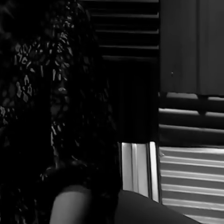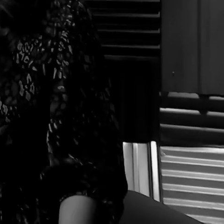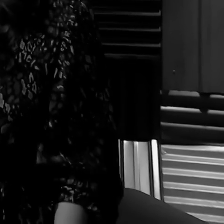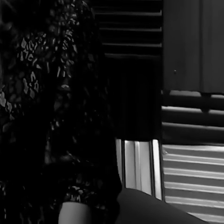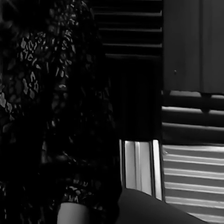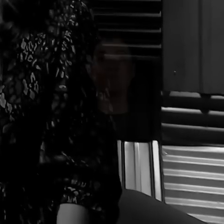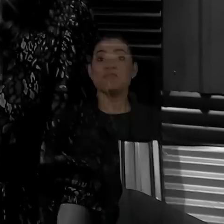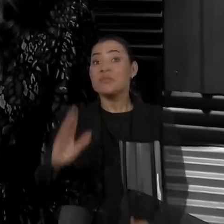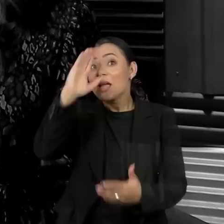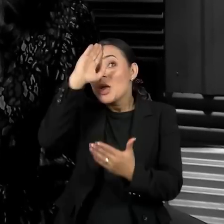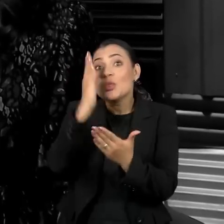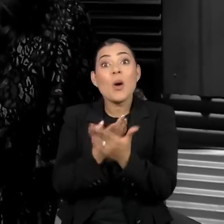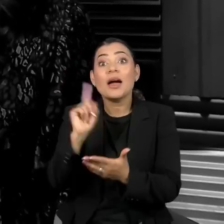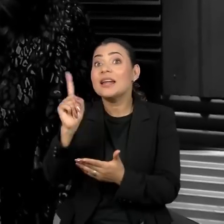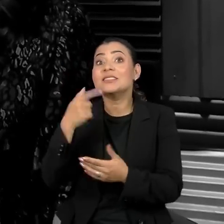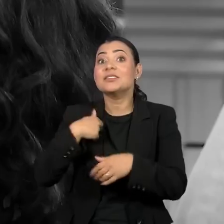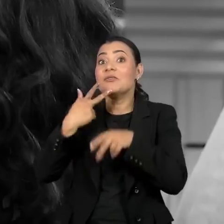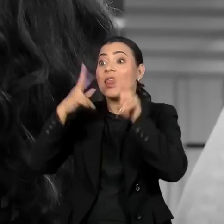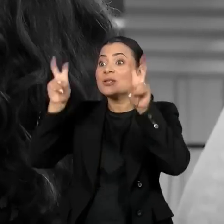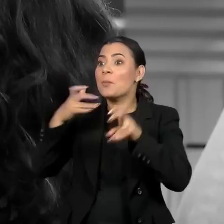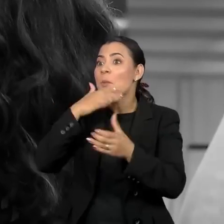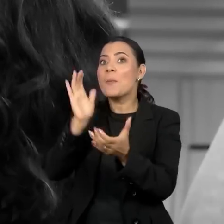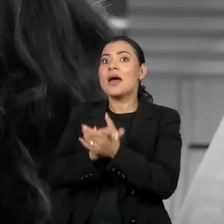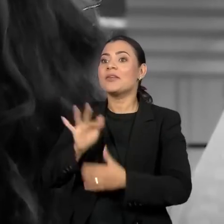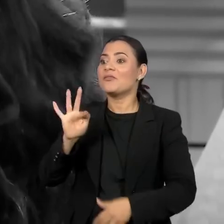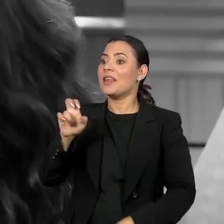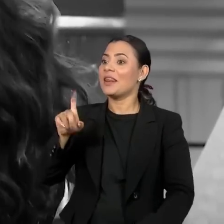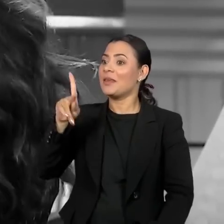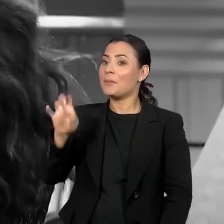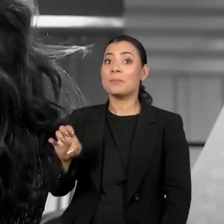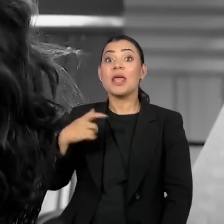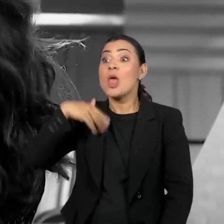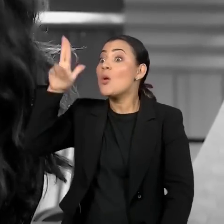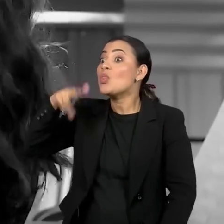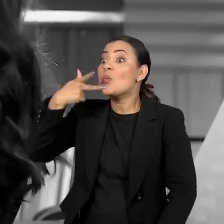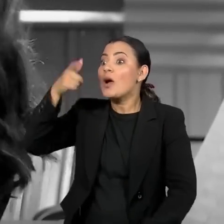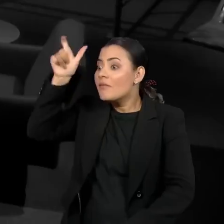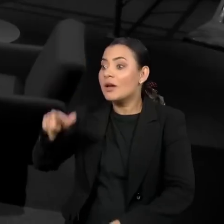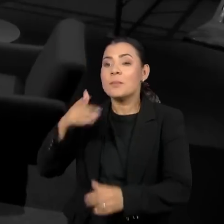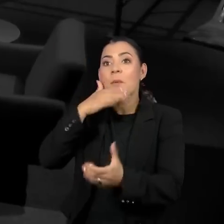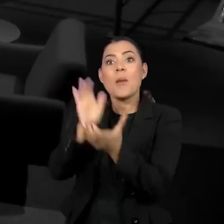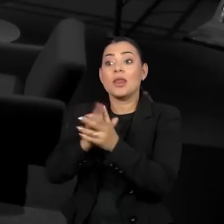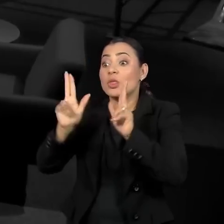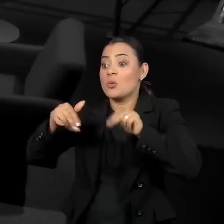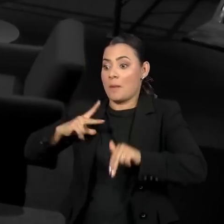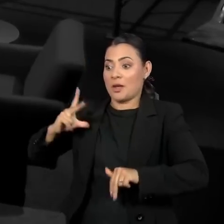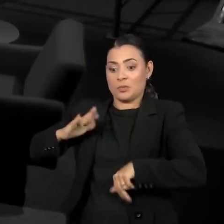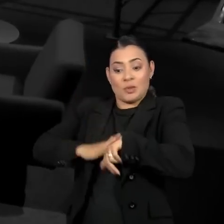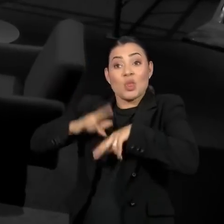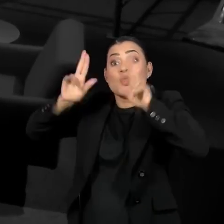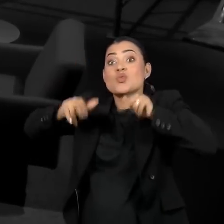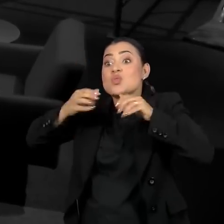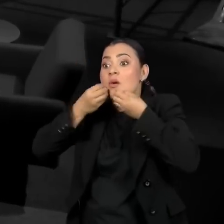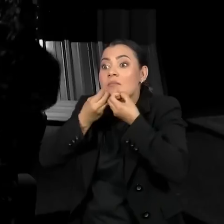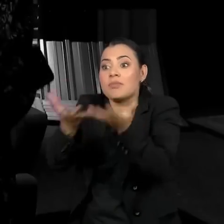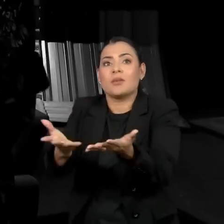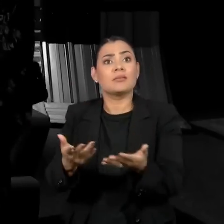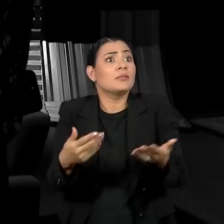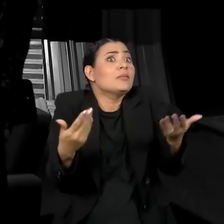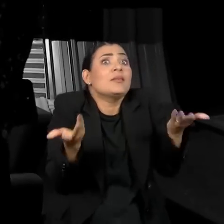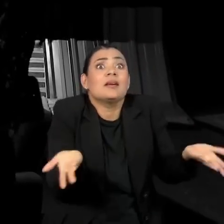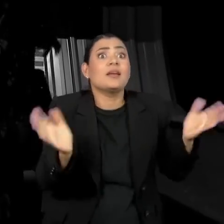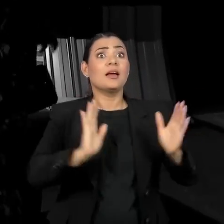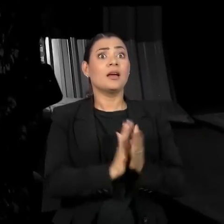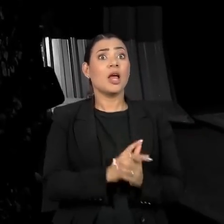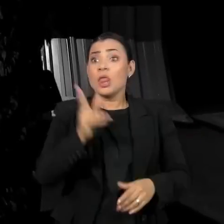Eu não acredito que você me fez falar do Felipe. Ué? Eu nunca falo do Felipe, você não tá entendendo. Mas, ô Felipe, como que ela